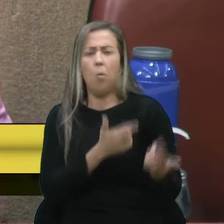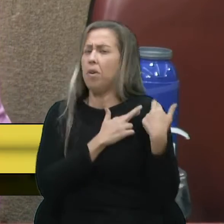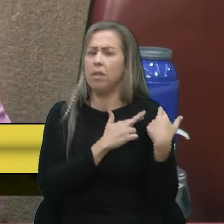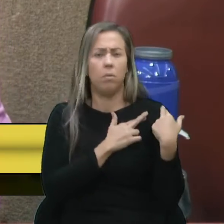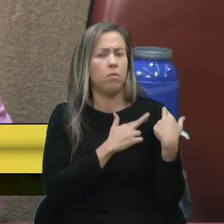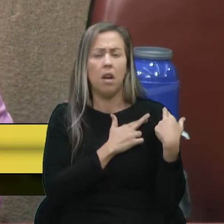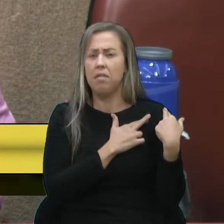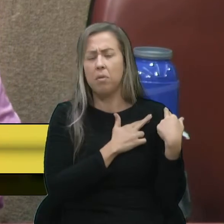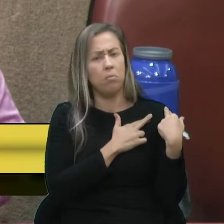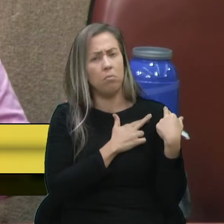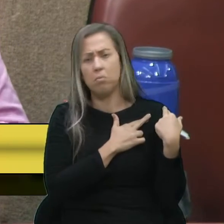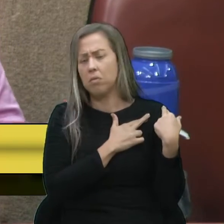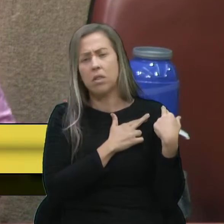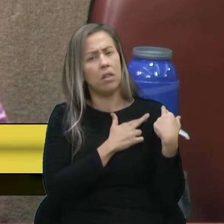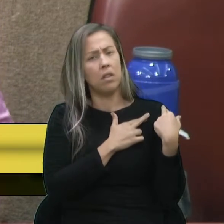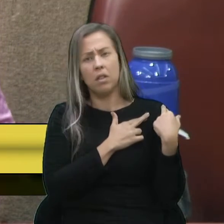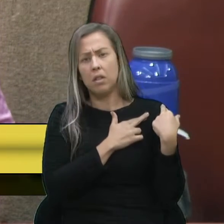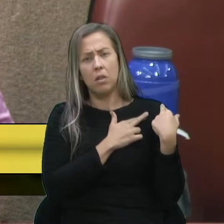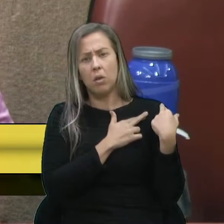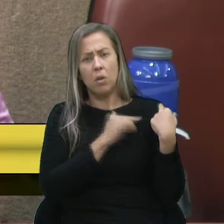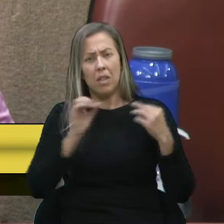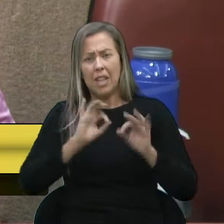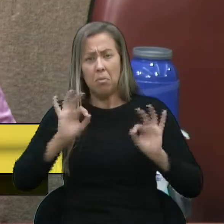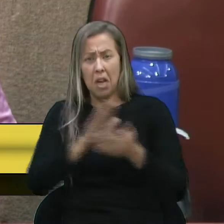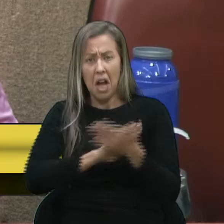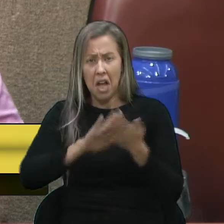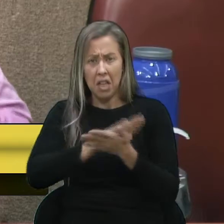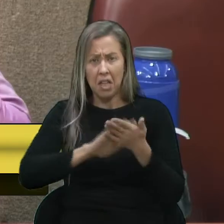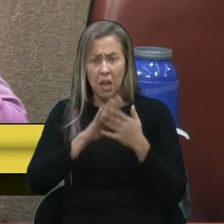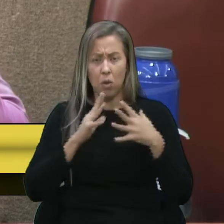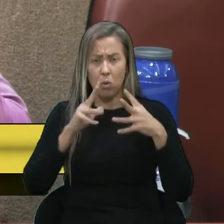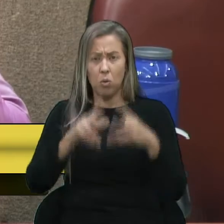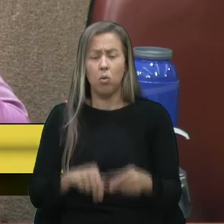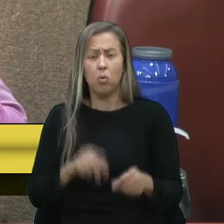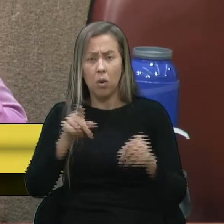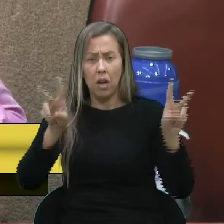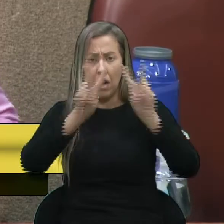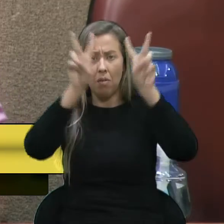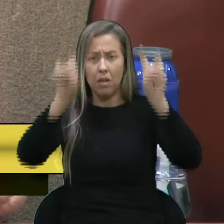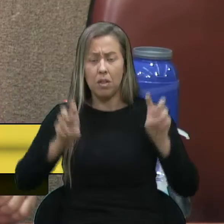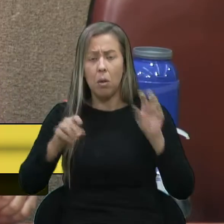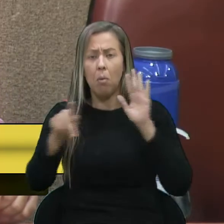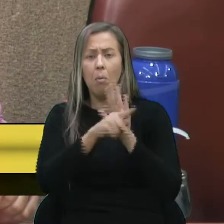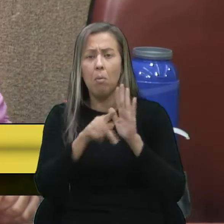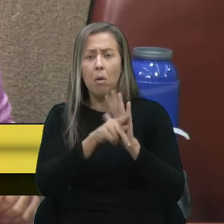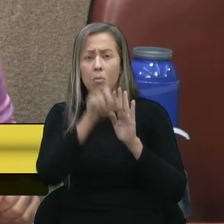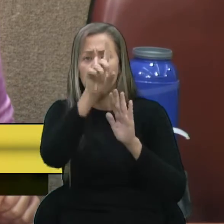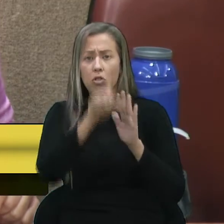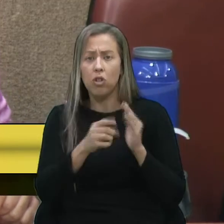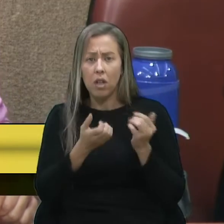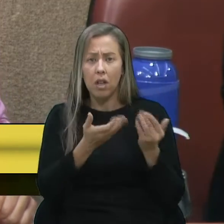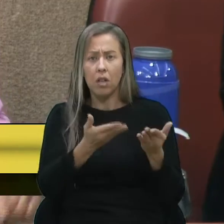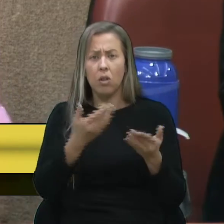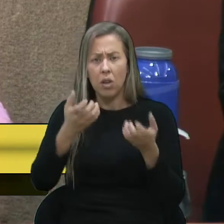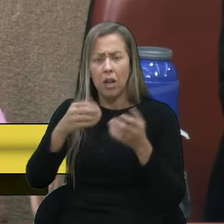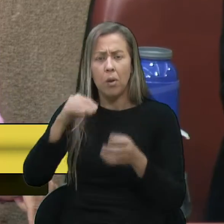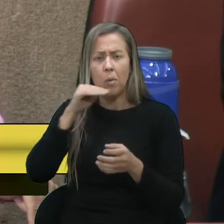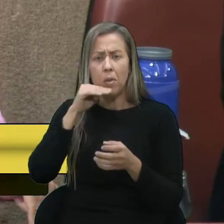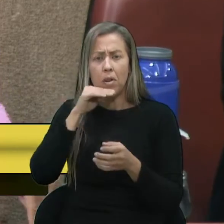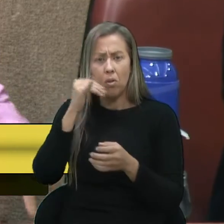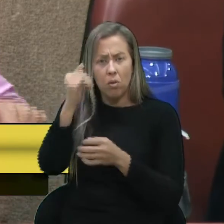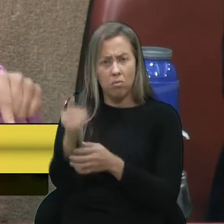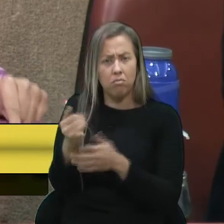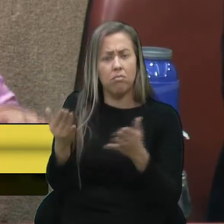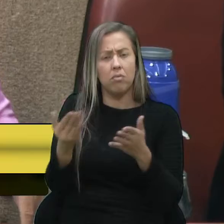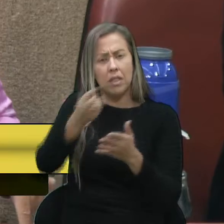irresponsável e de dicotômico. Isso é uma pauta das categorias. E eu quero dizer, vereador Marcon, que se